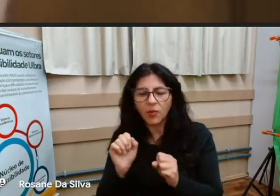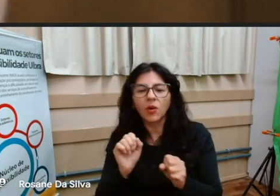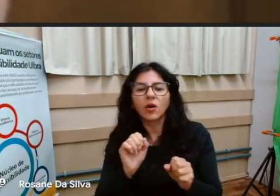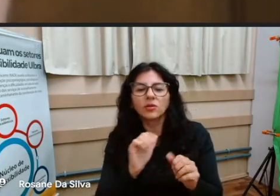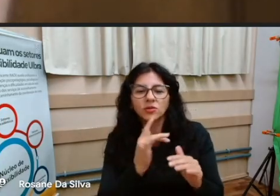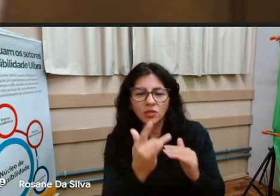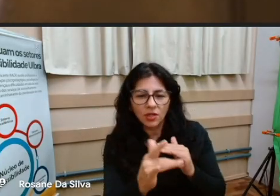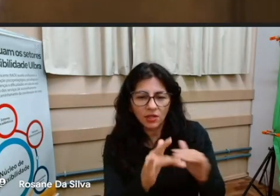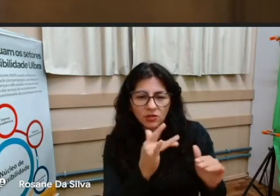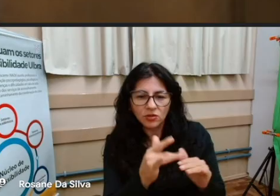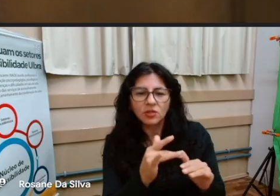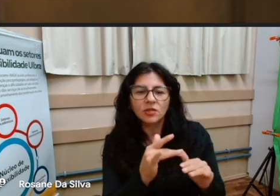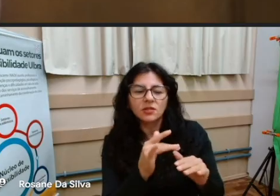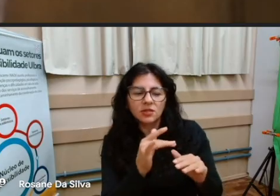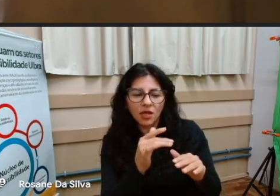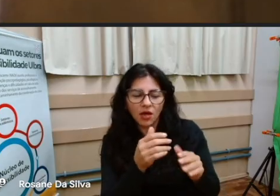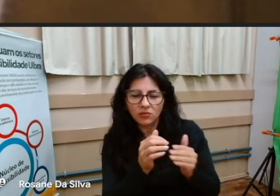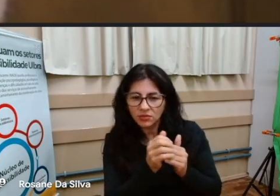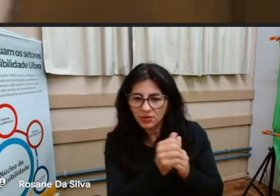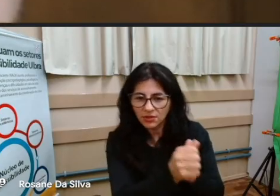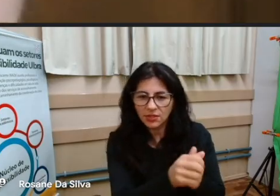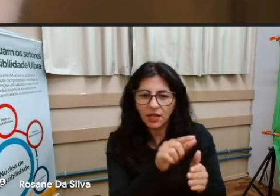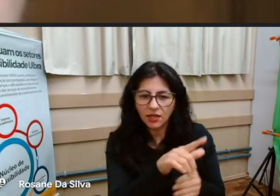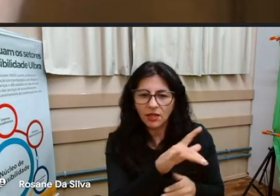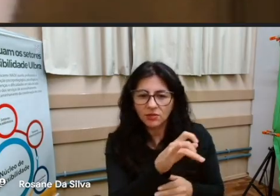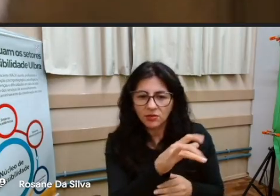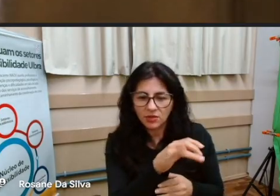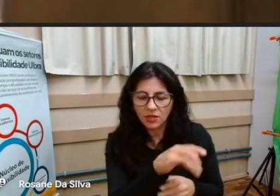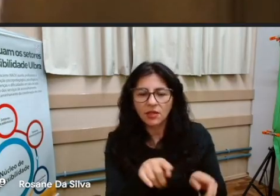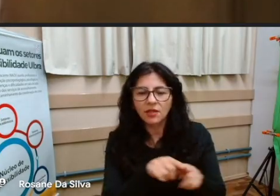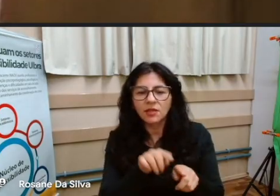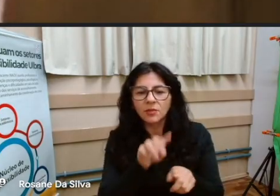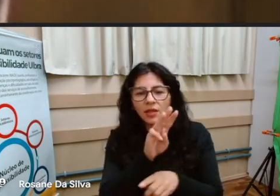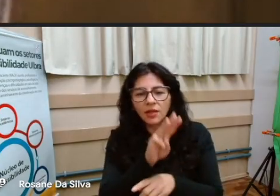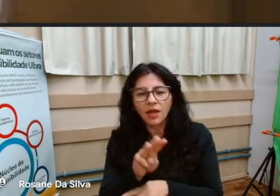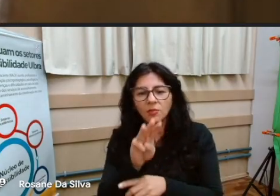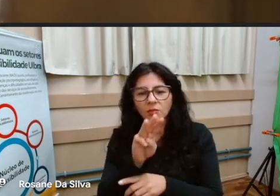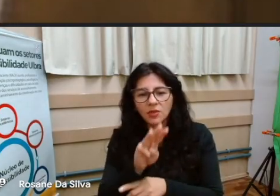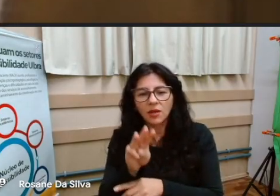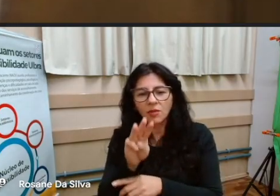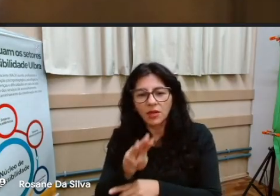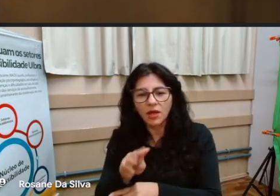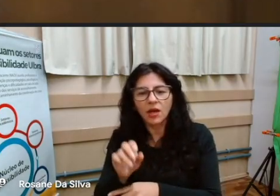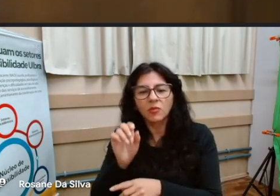as nossas páginas né no Instagram e também pelo www.jesse.com.br